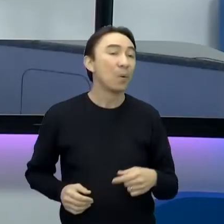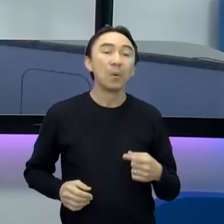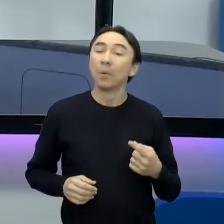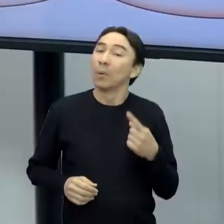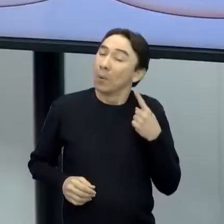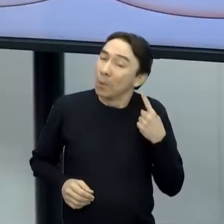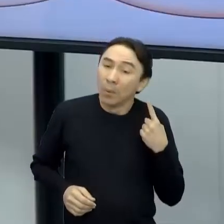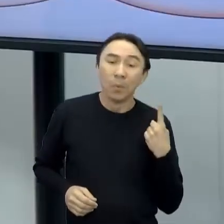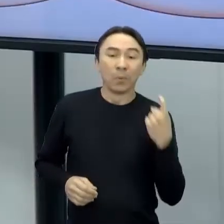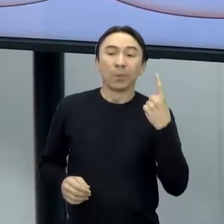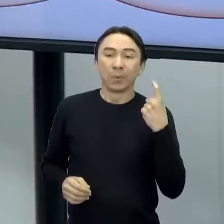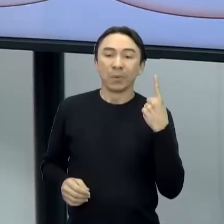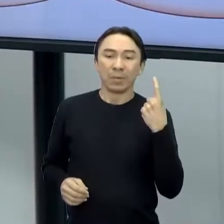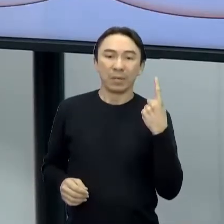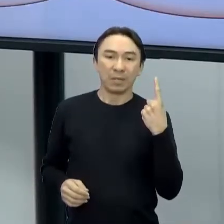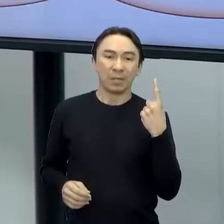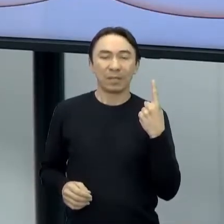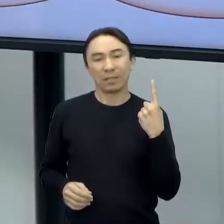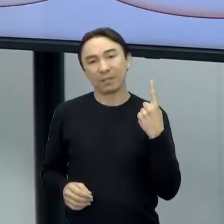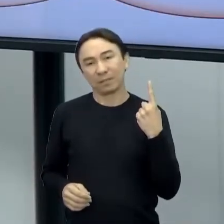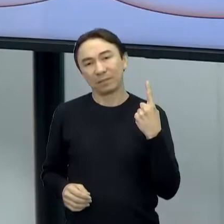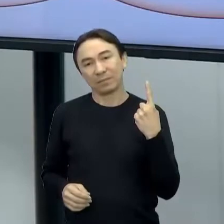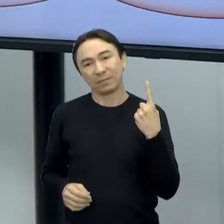é somente